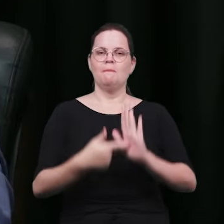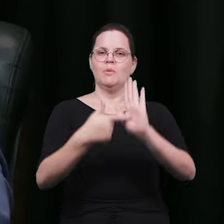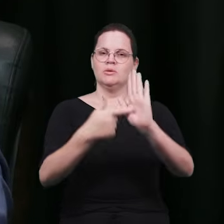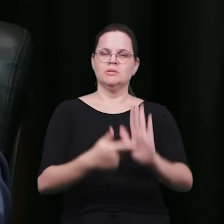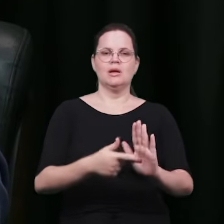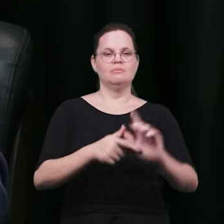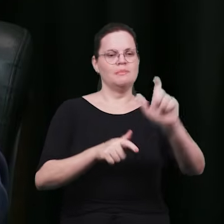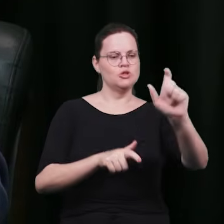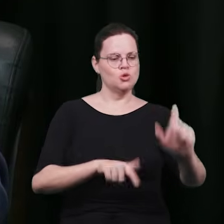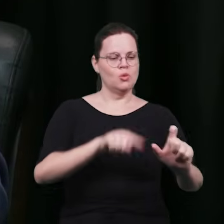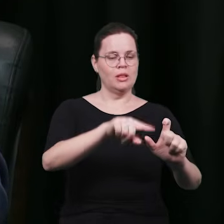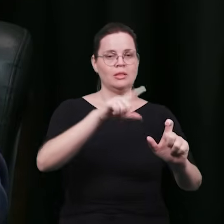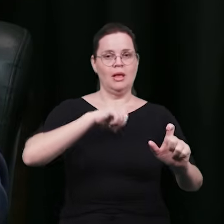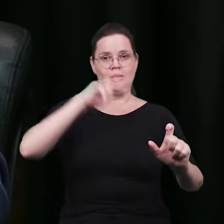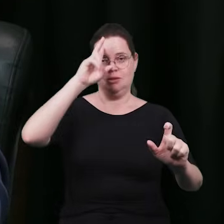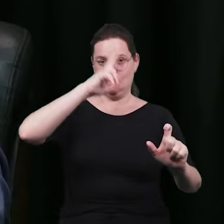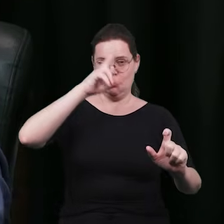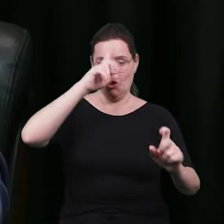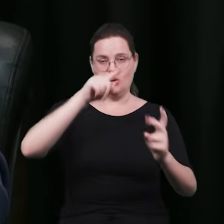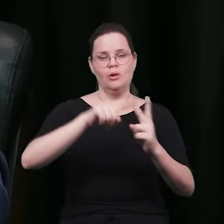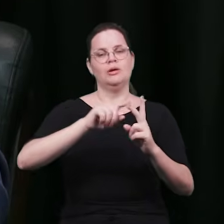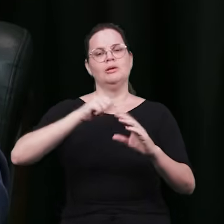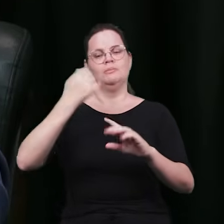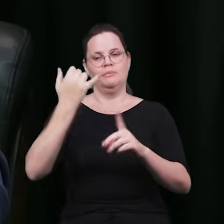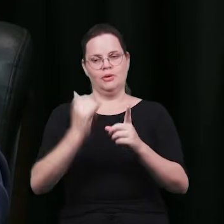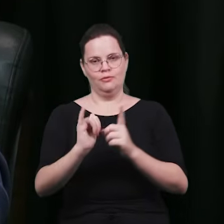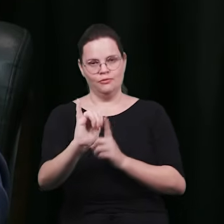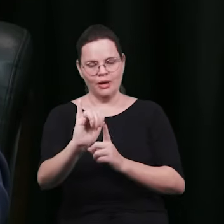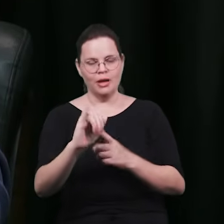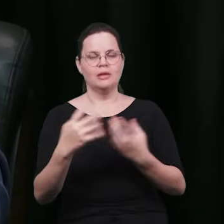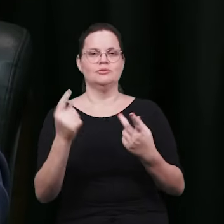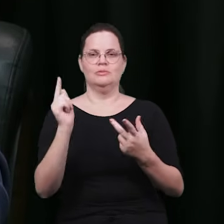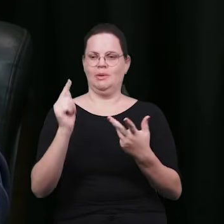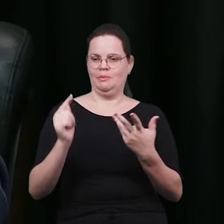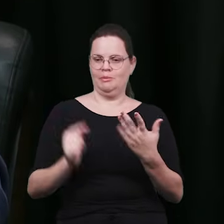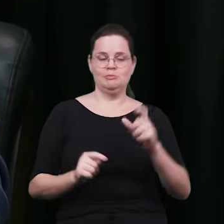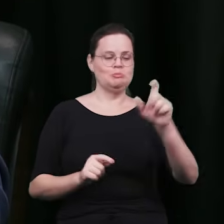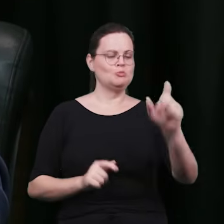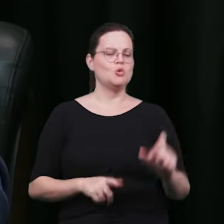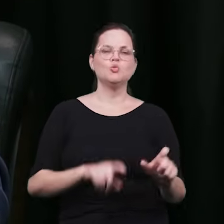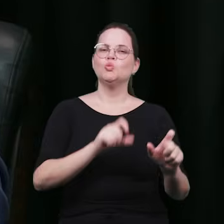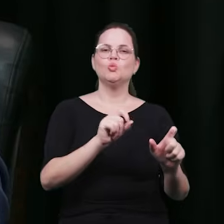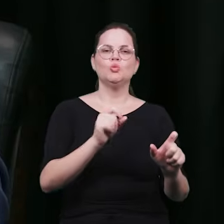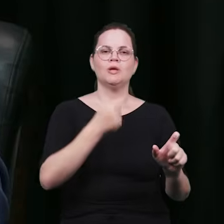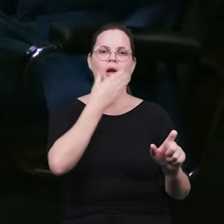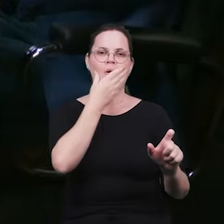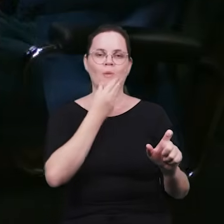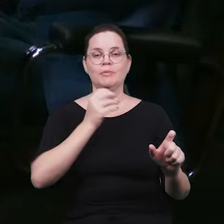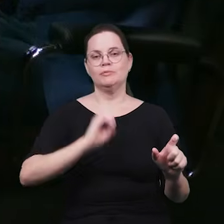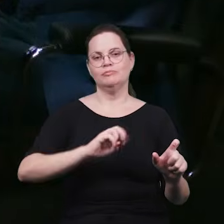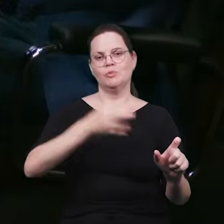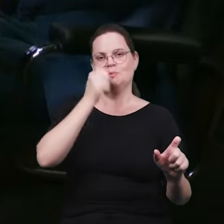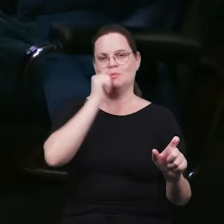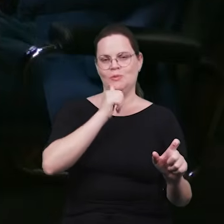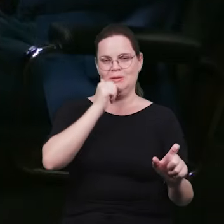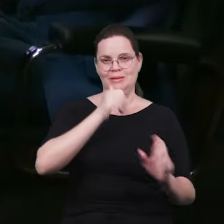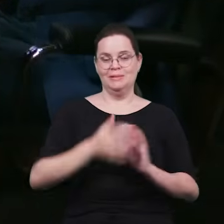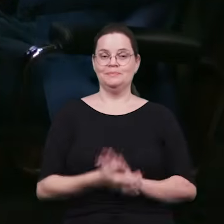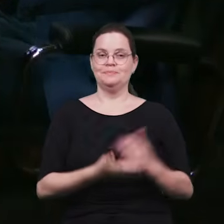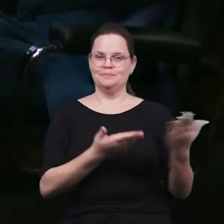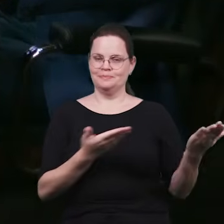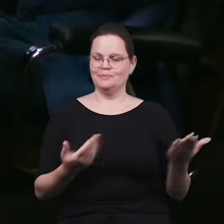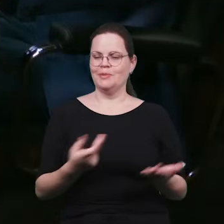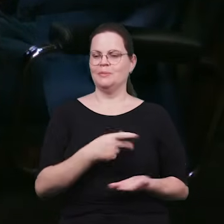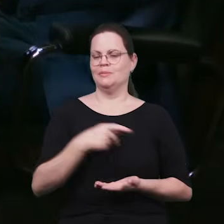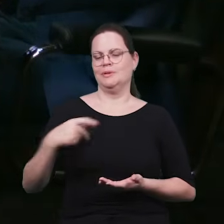aspectos históricos, proféticos, de homens e mulheres. Está aqui conosco mais uma vez o pastor Luiz Carlos. Pastor Luiz, a